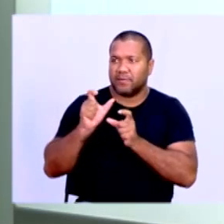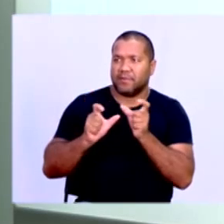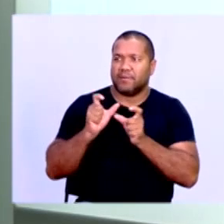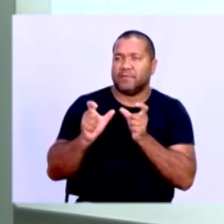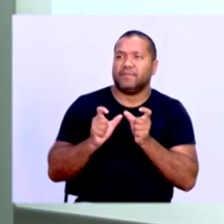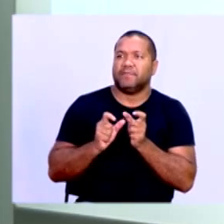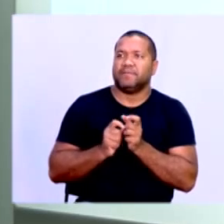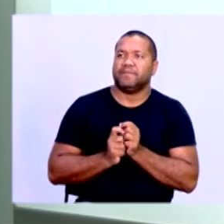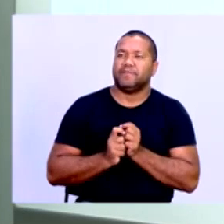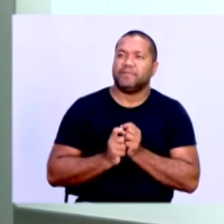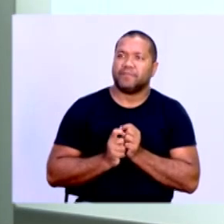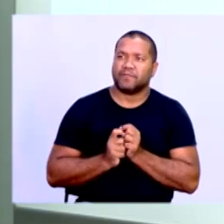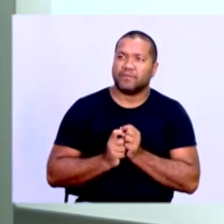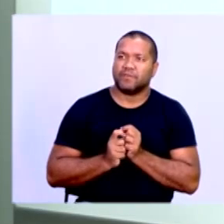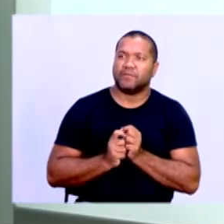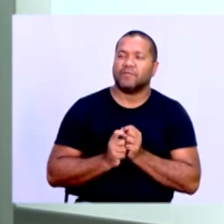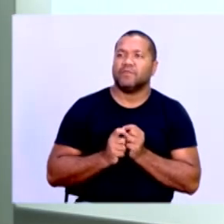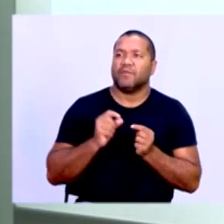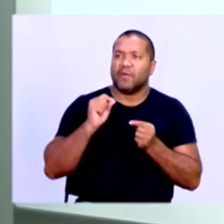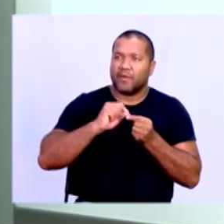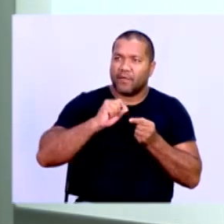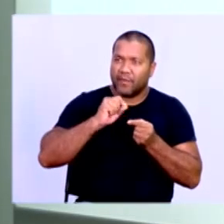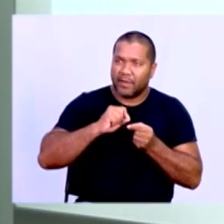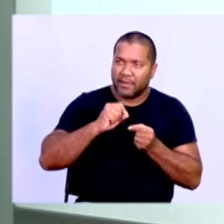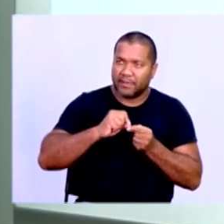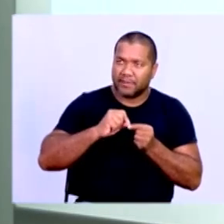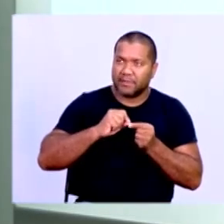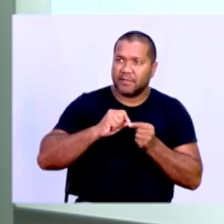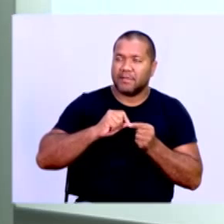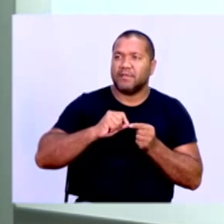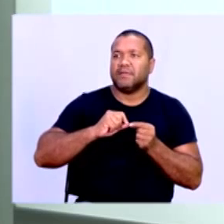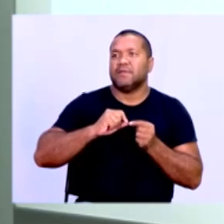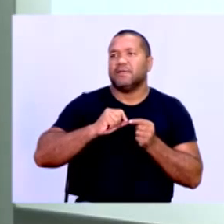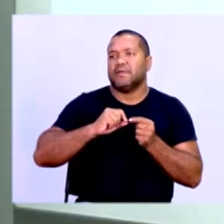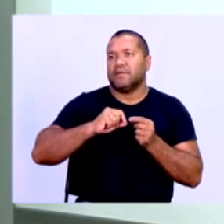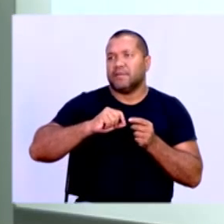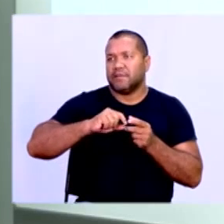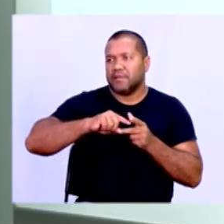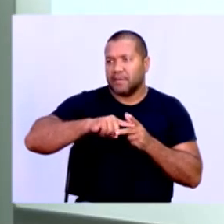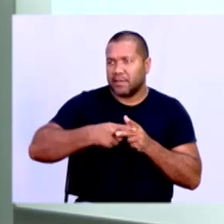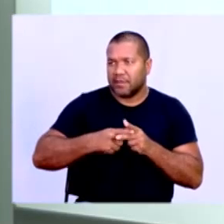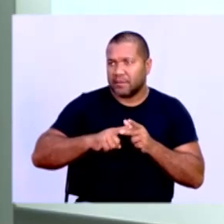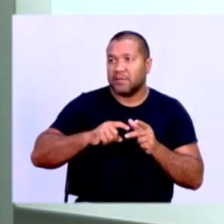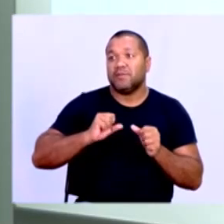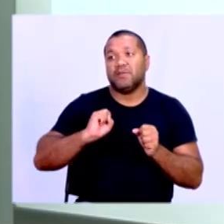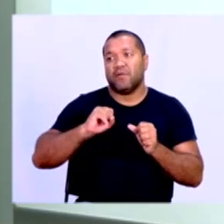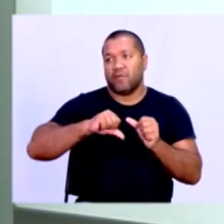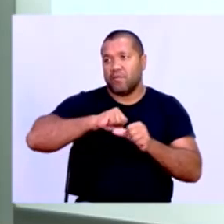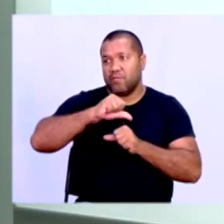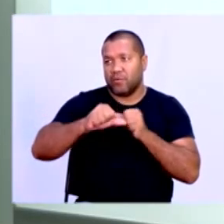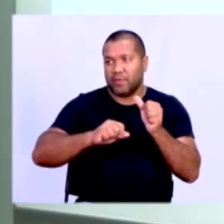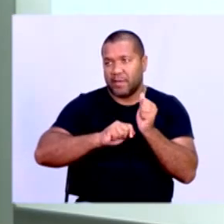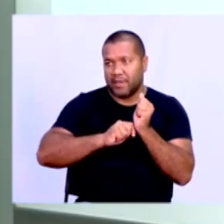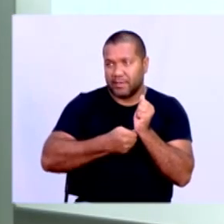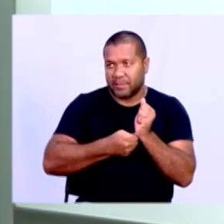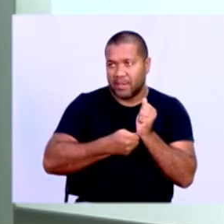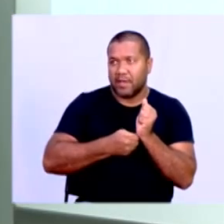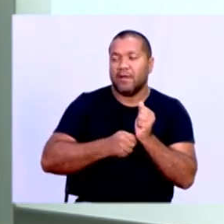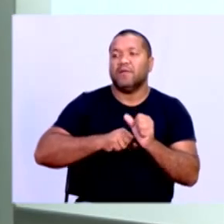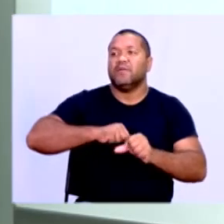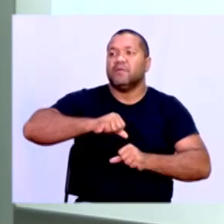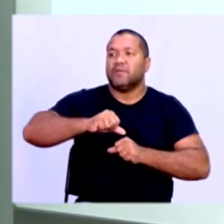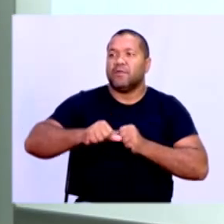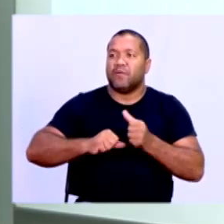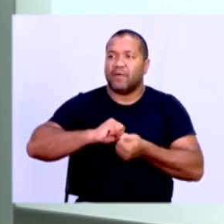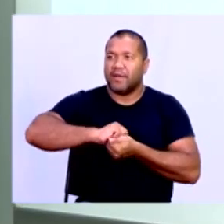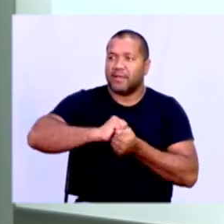Banco de dados, vamos fazer as configurações da aplicação, se eu vou mudar a chave, se eu vou mudar o time zone, né? Tipo